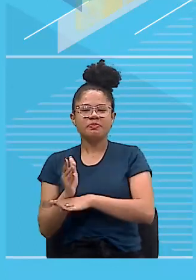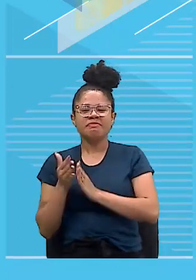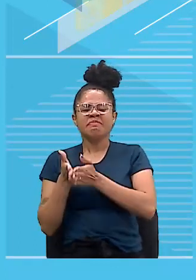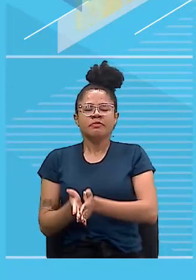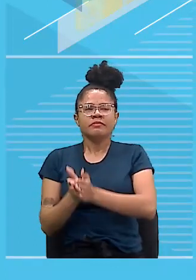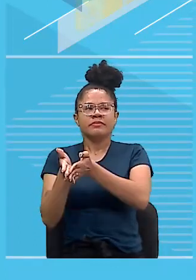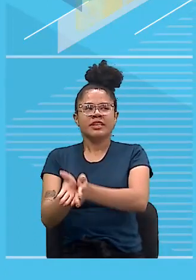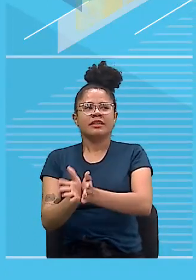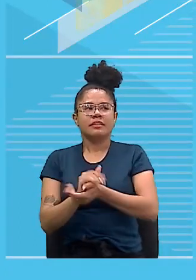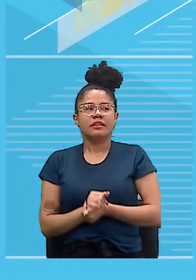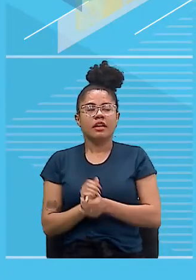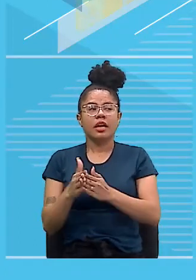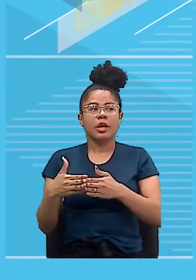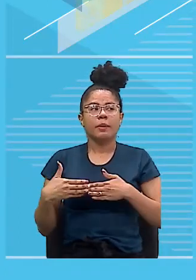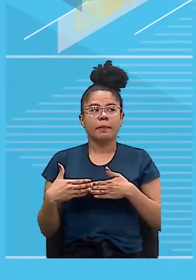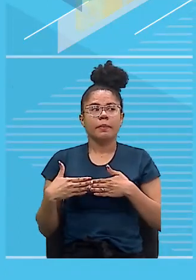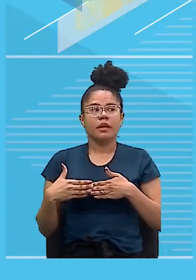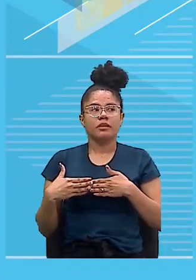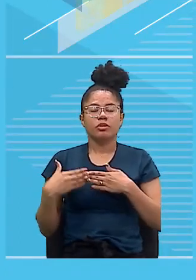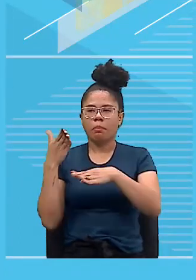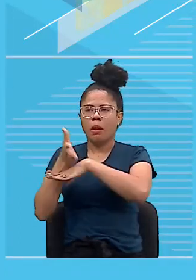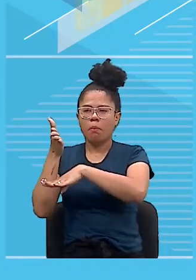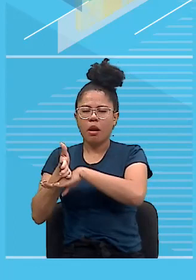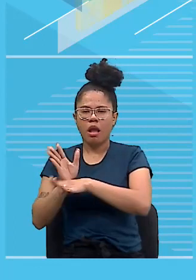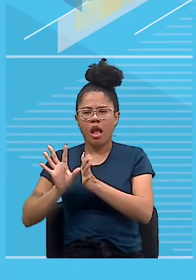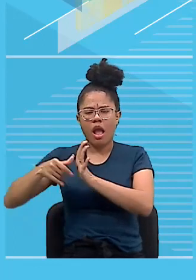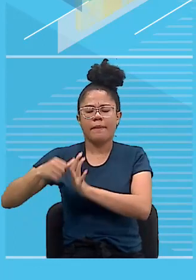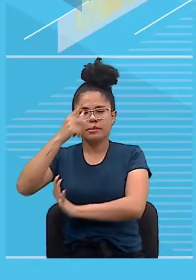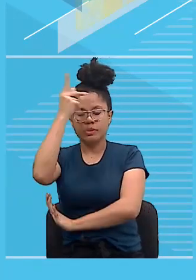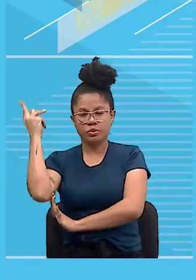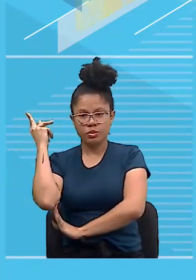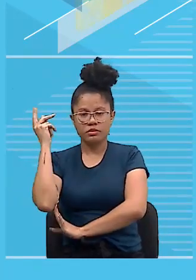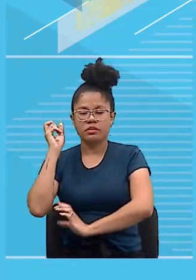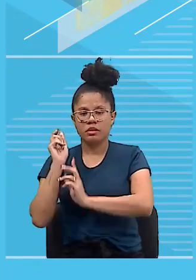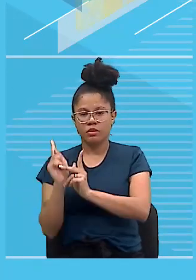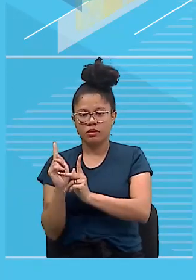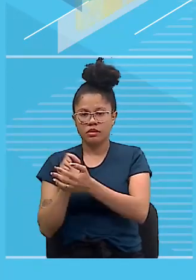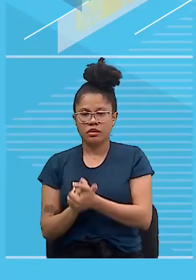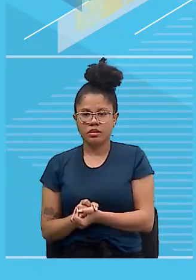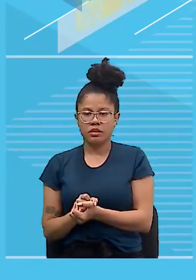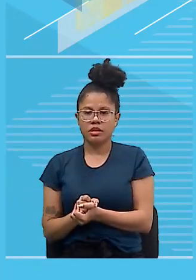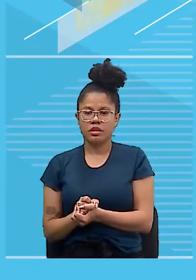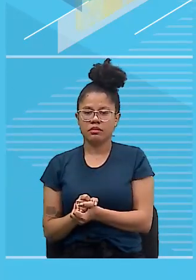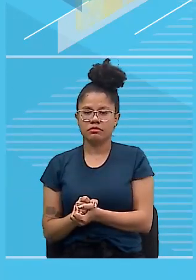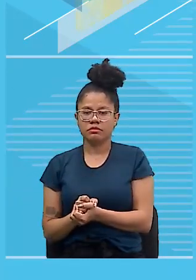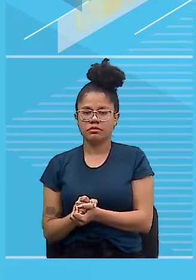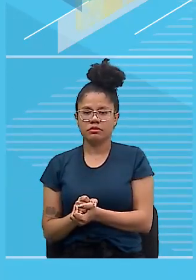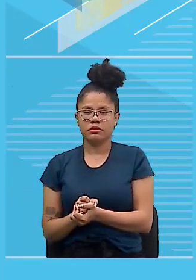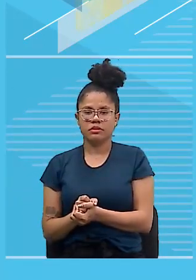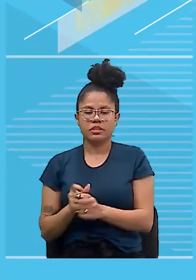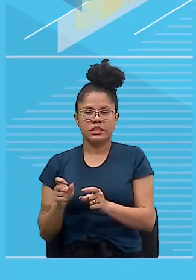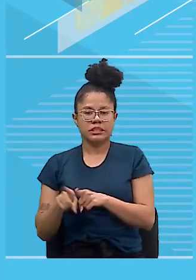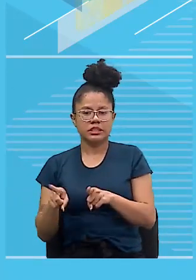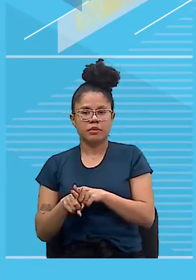e pedem resgate da tripulação e do produto que o